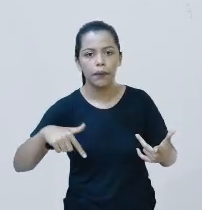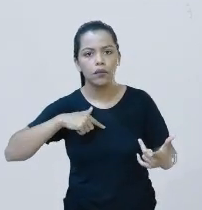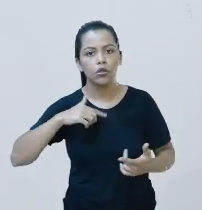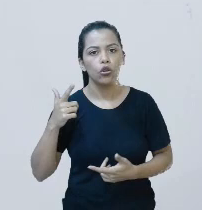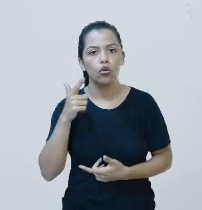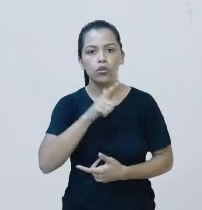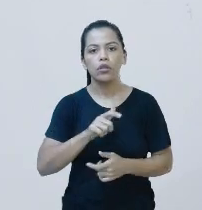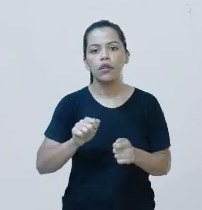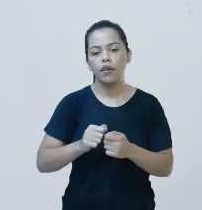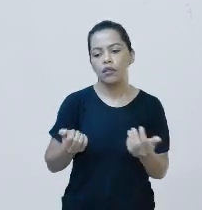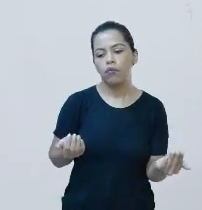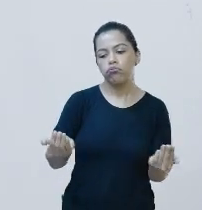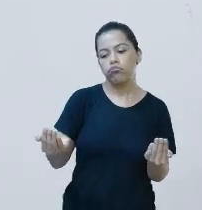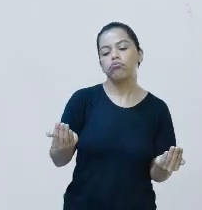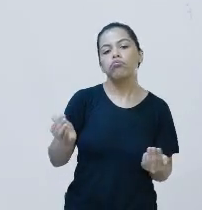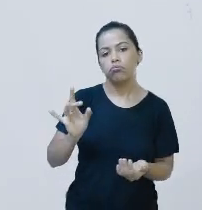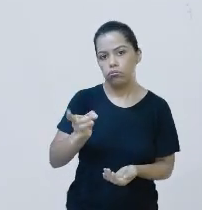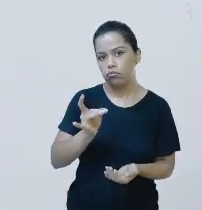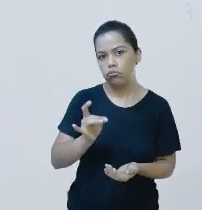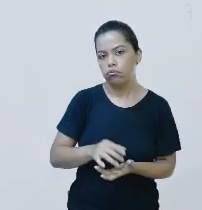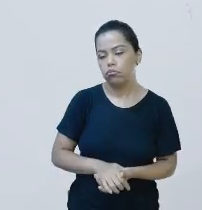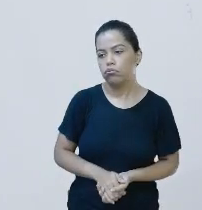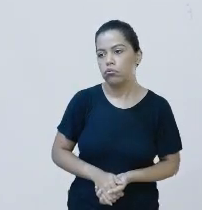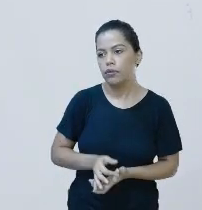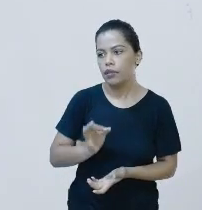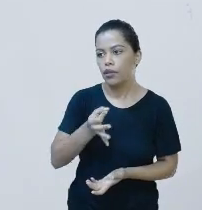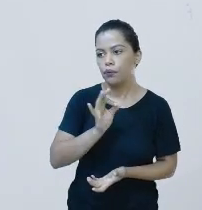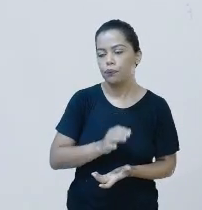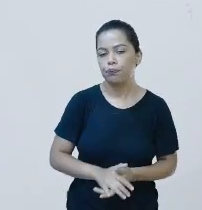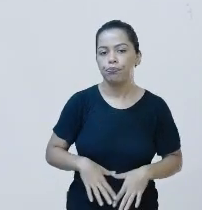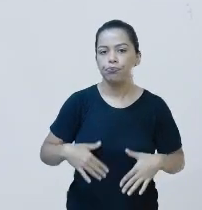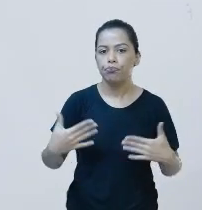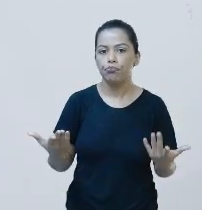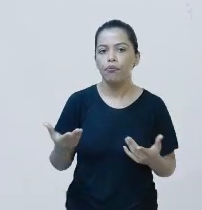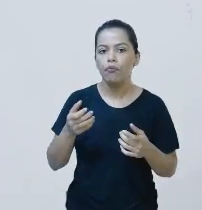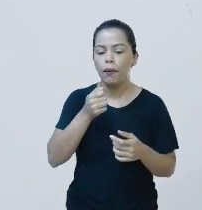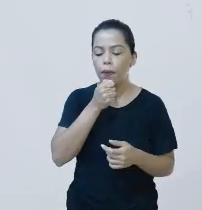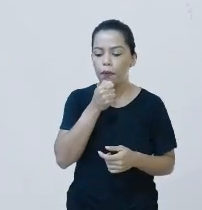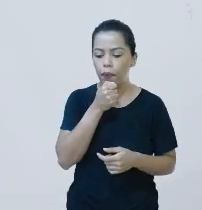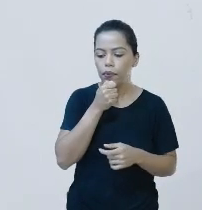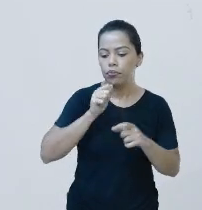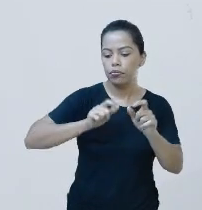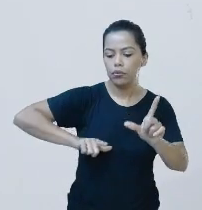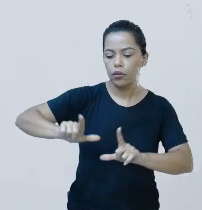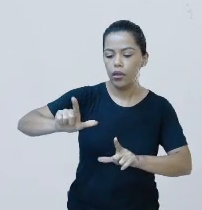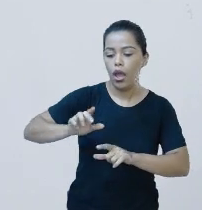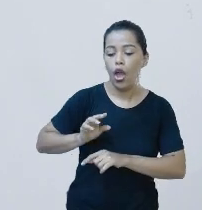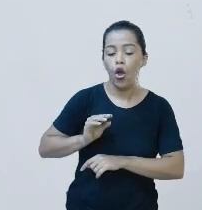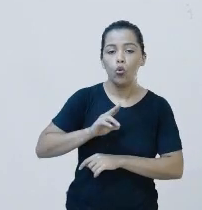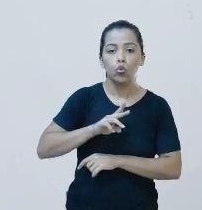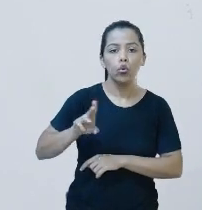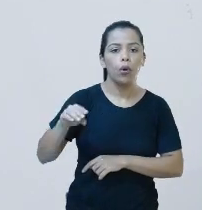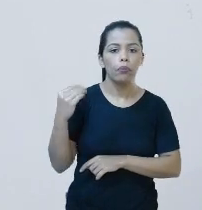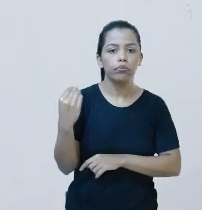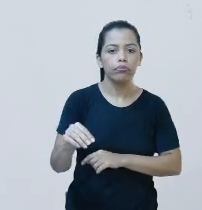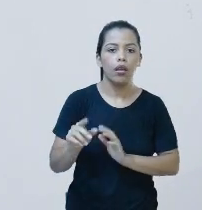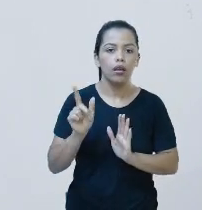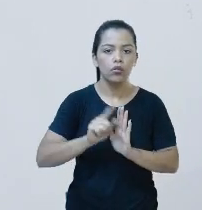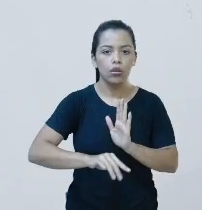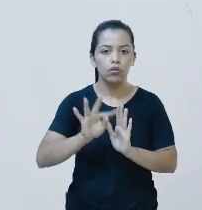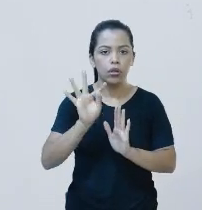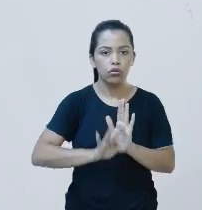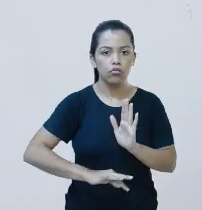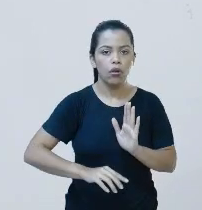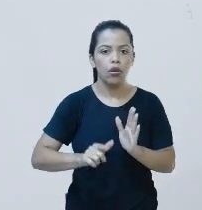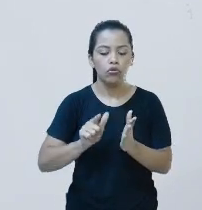possa fazer uma comparação. Reportagem é o nome dado ao gênero textual jornalístico